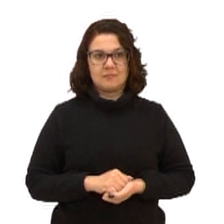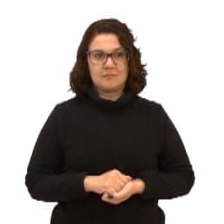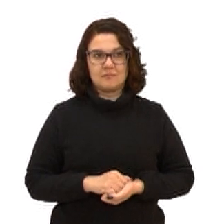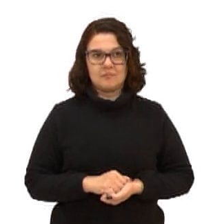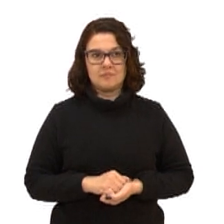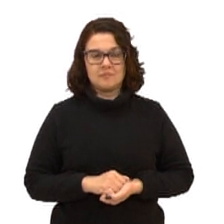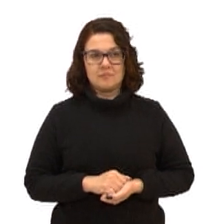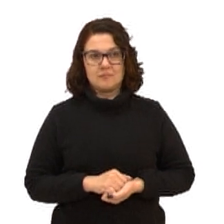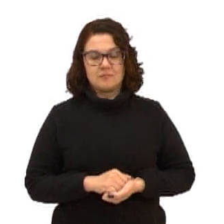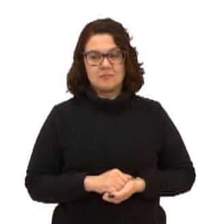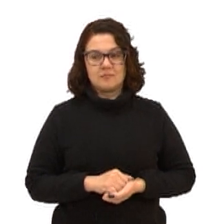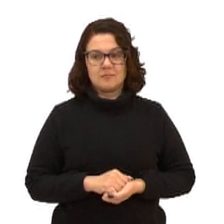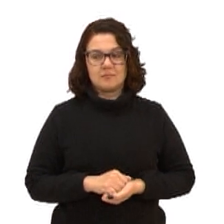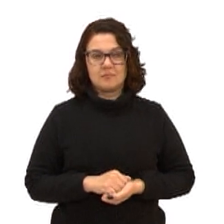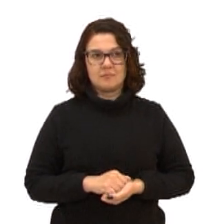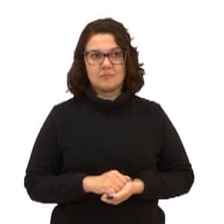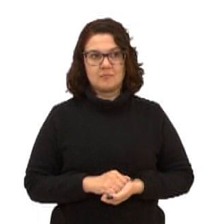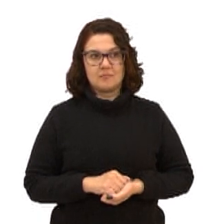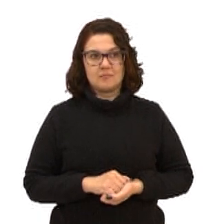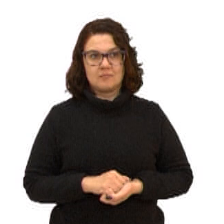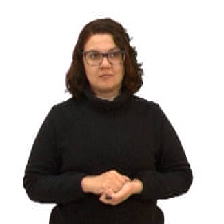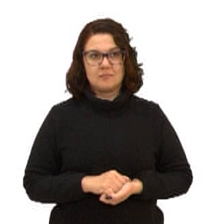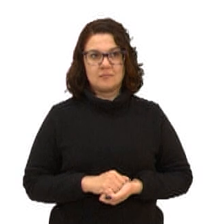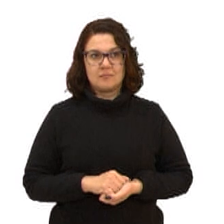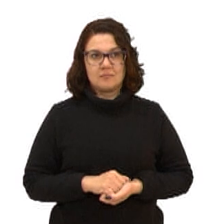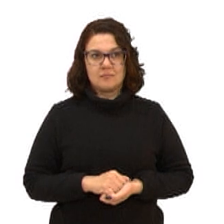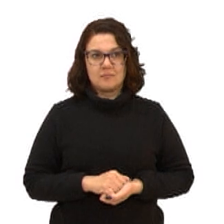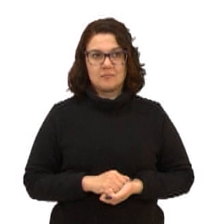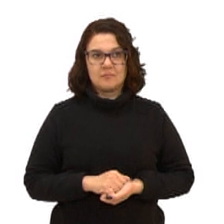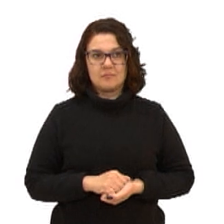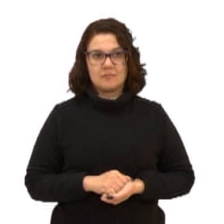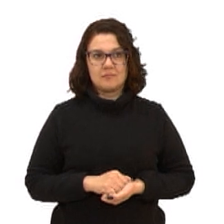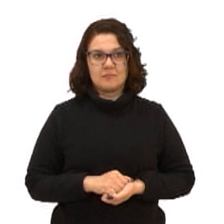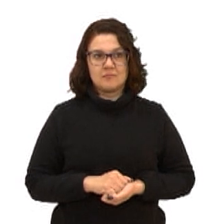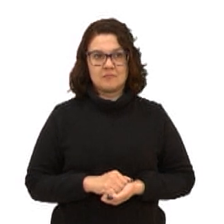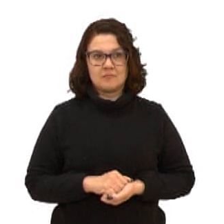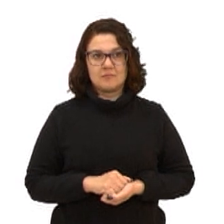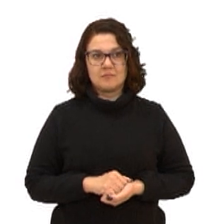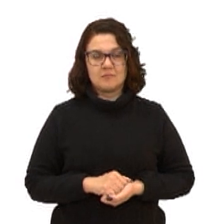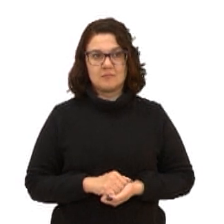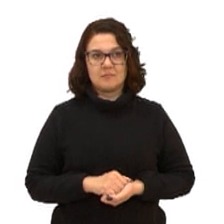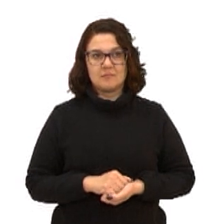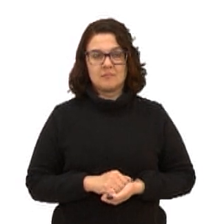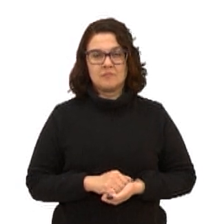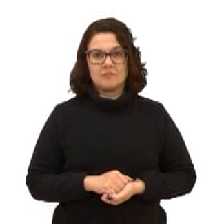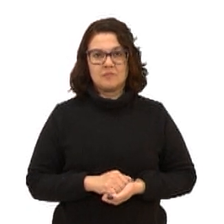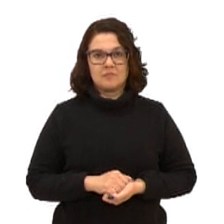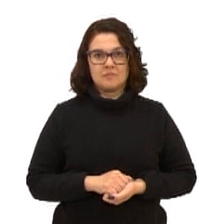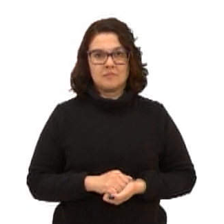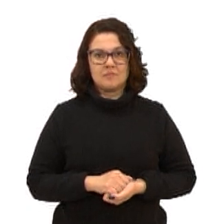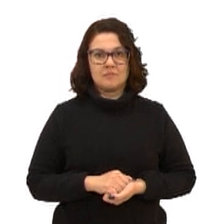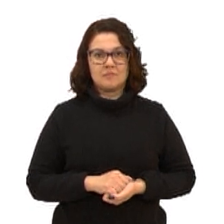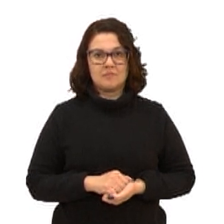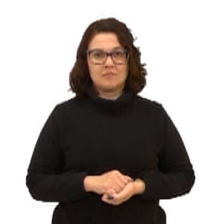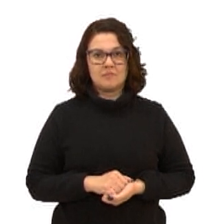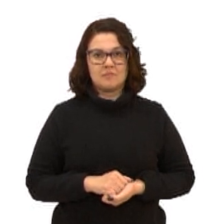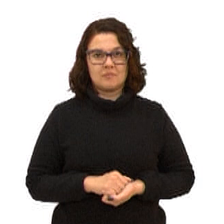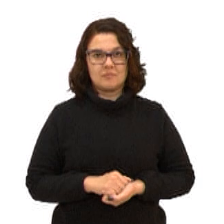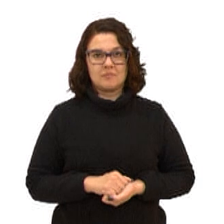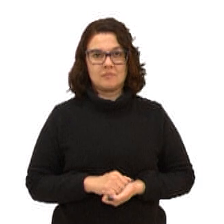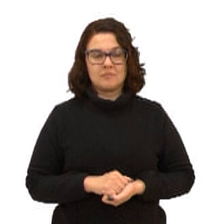a y los medios de transporte. Em la clase de hoje vamos a ver sobre